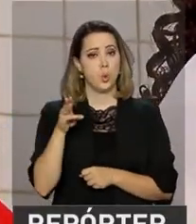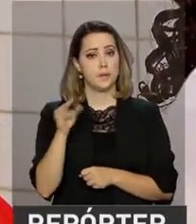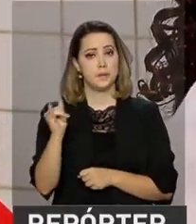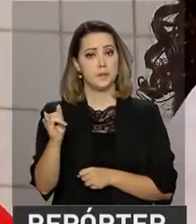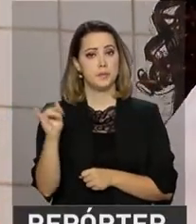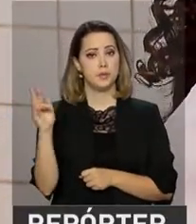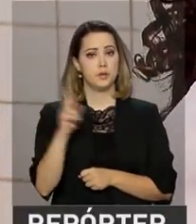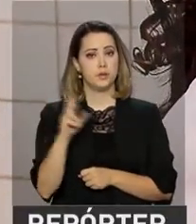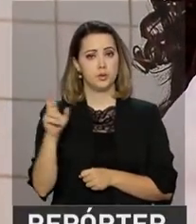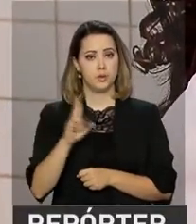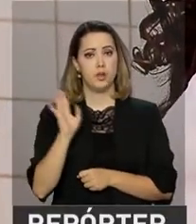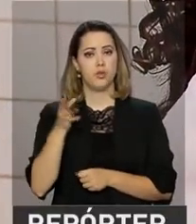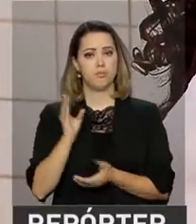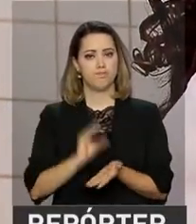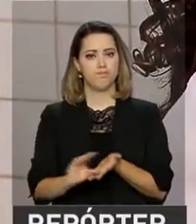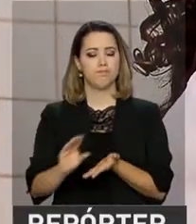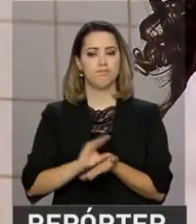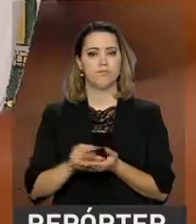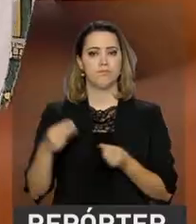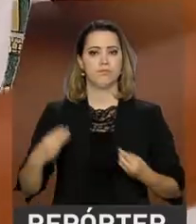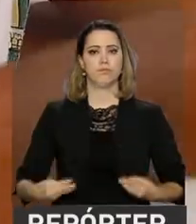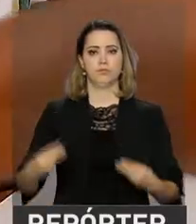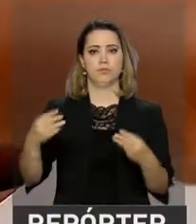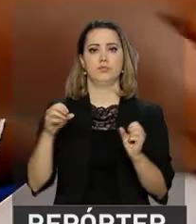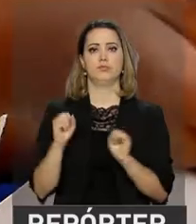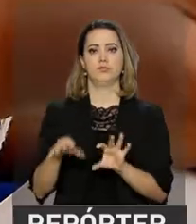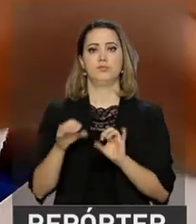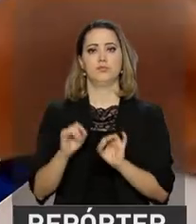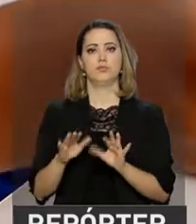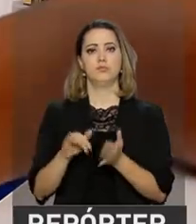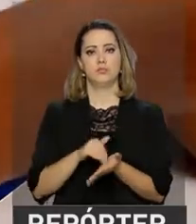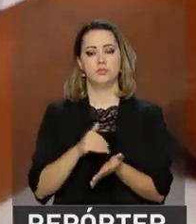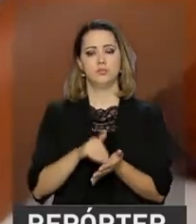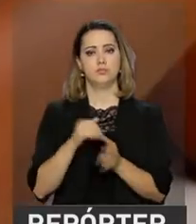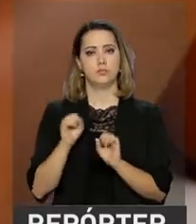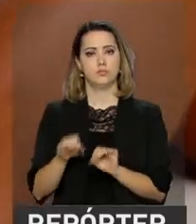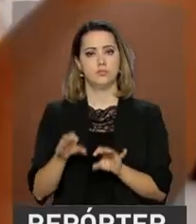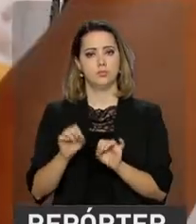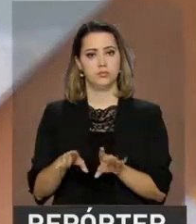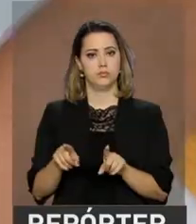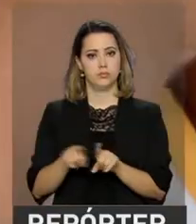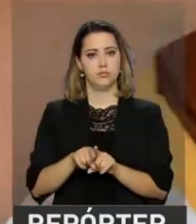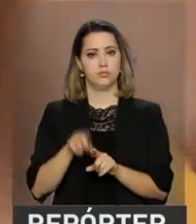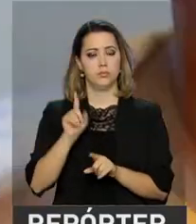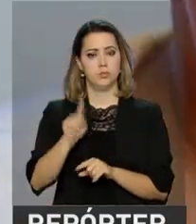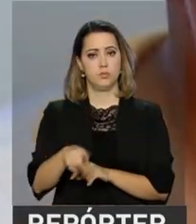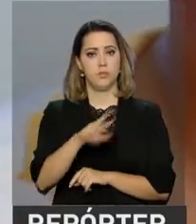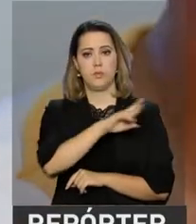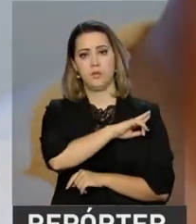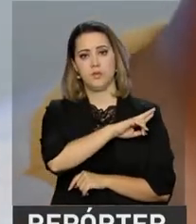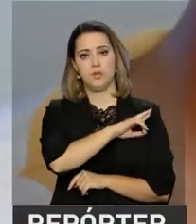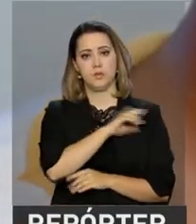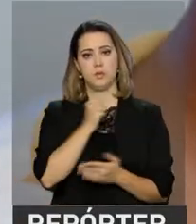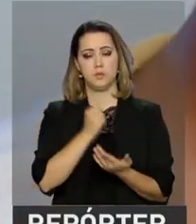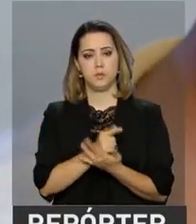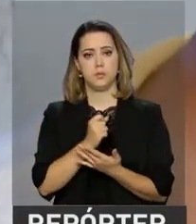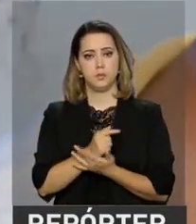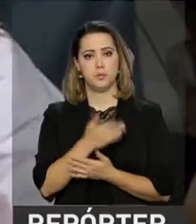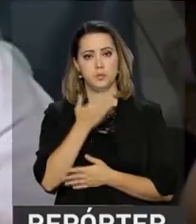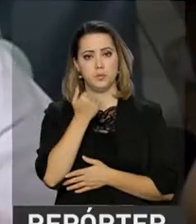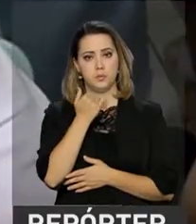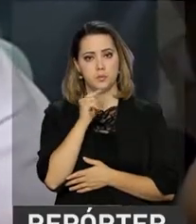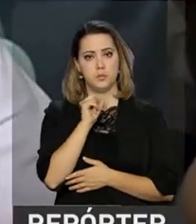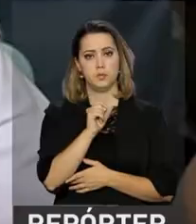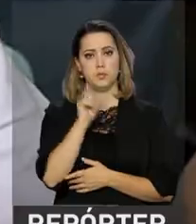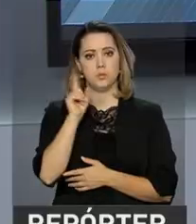200 milhões de reais já foram repassados pelo ministério da educação para secretarias de educação que são responsáveis pela